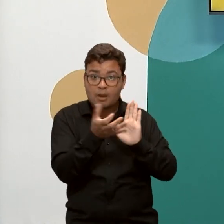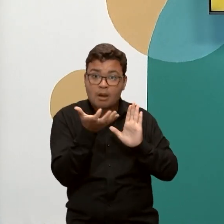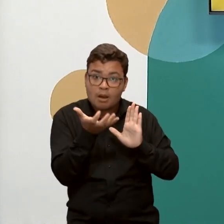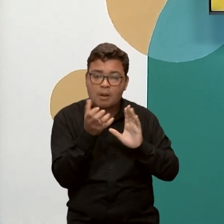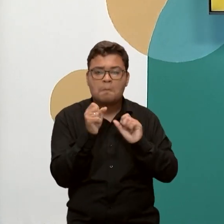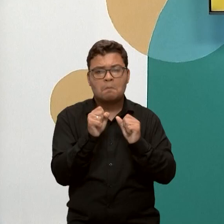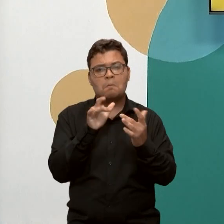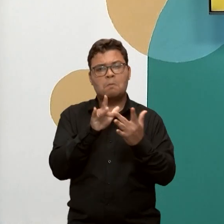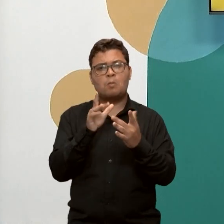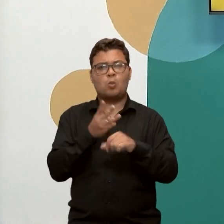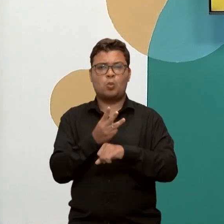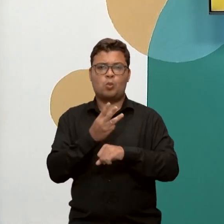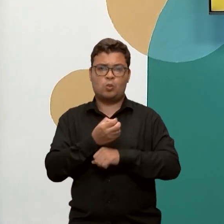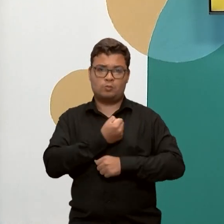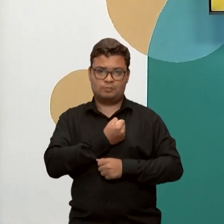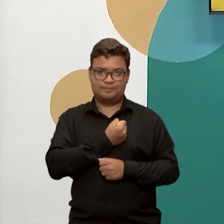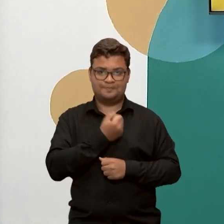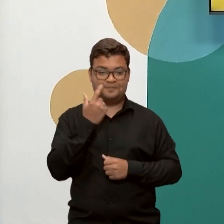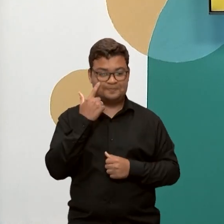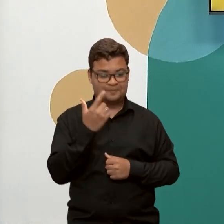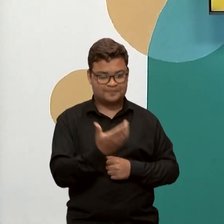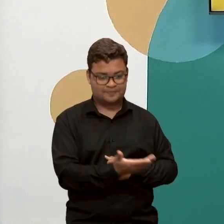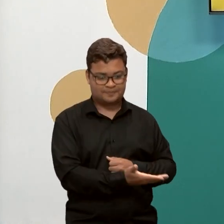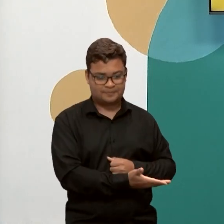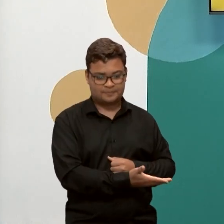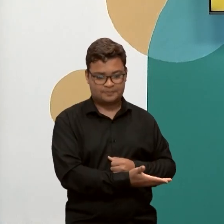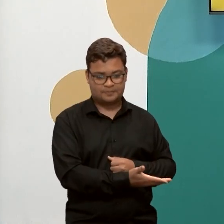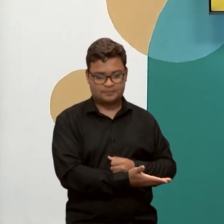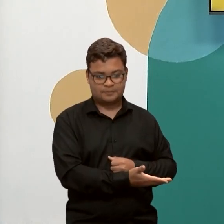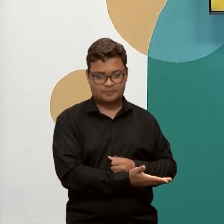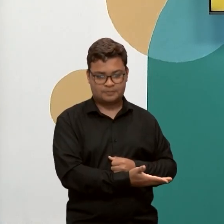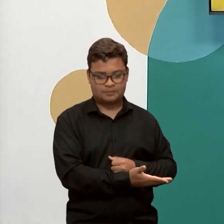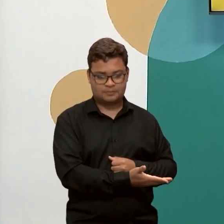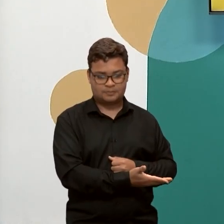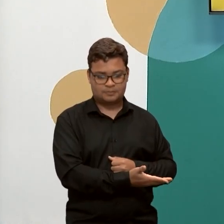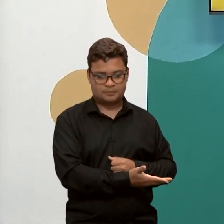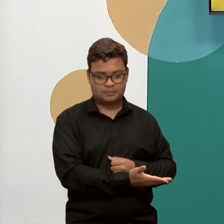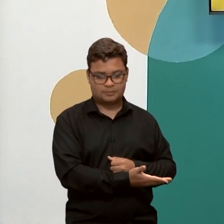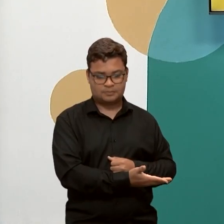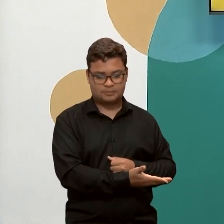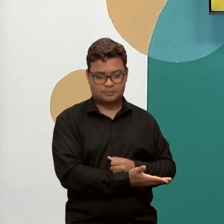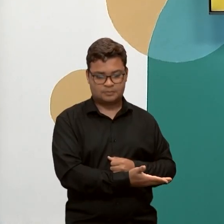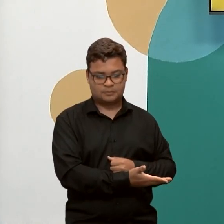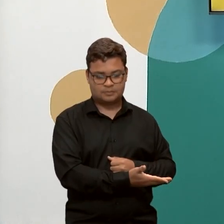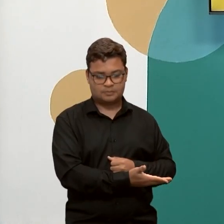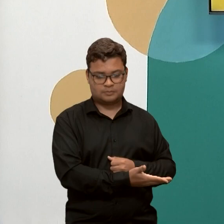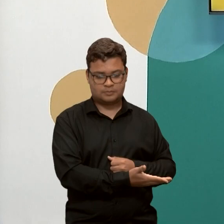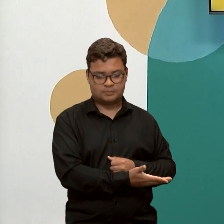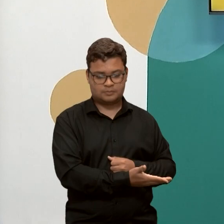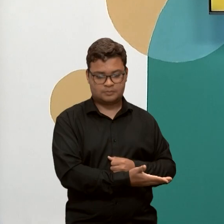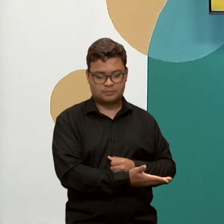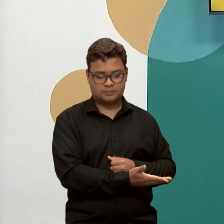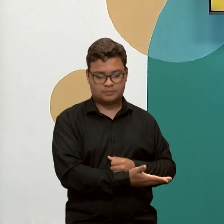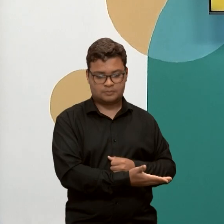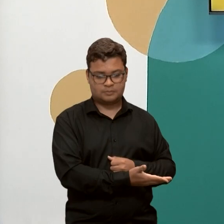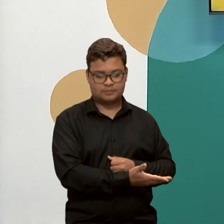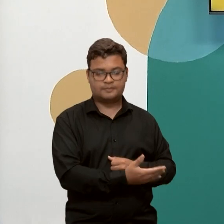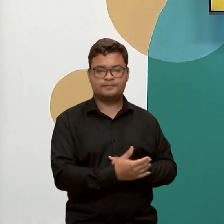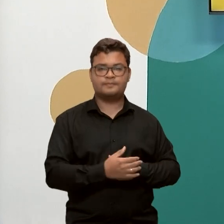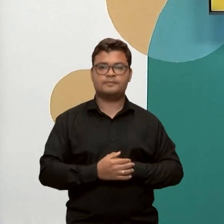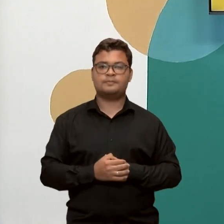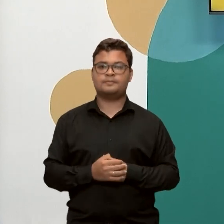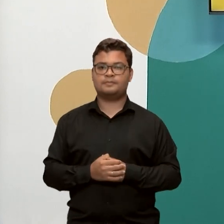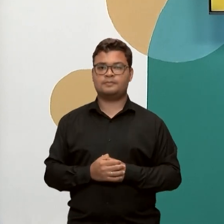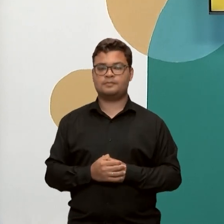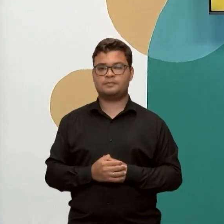Lá ocorre a transmissão ao vivo e também ficam armazenados todos os programas, para que você possa assistir em qualquer dia e horário. Se